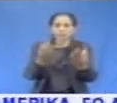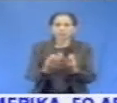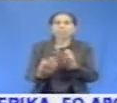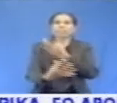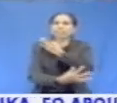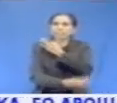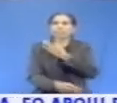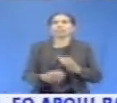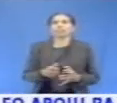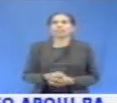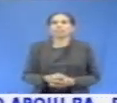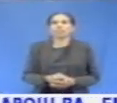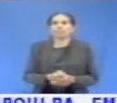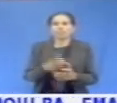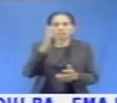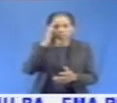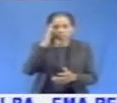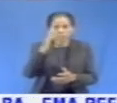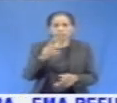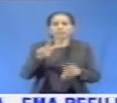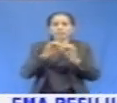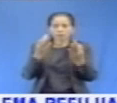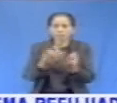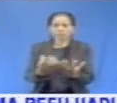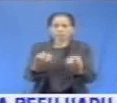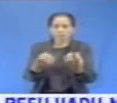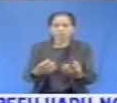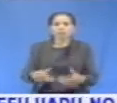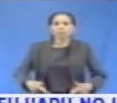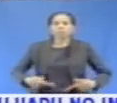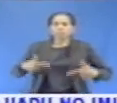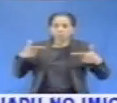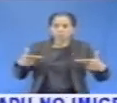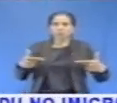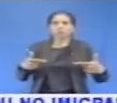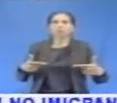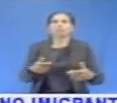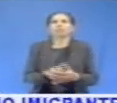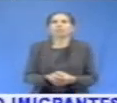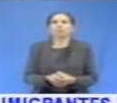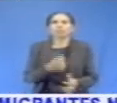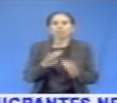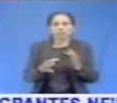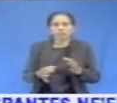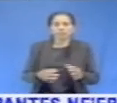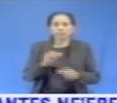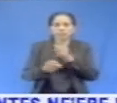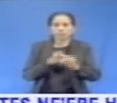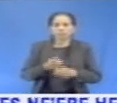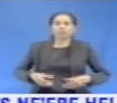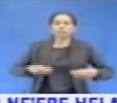Guzmão identifica Katak, Sidrambarak Maximorisa Sussarlaran, mas que Tinambarak oferece Anba Luta